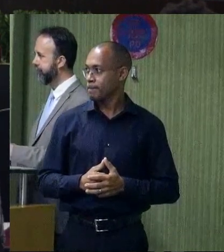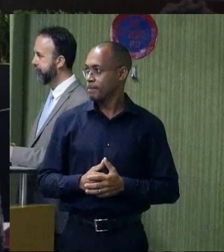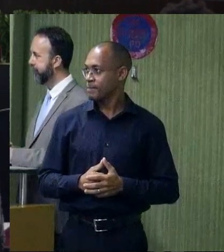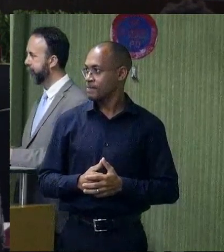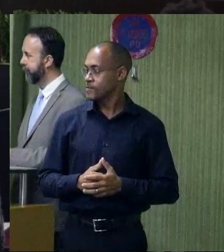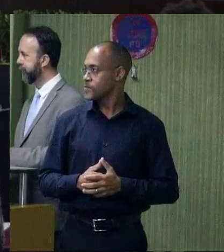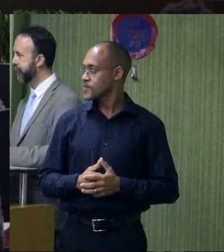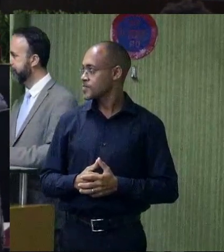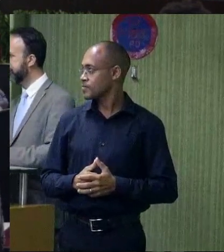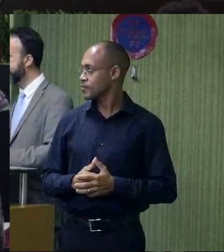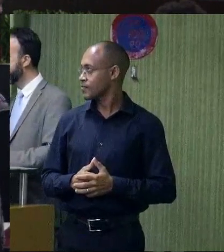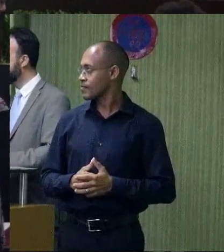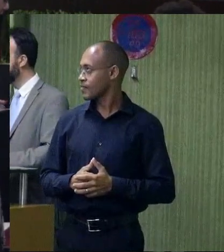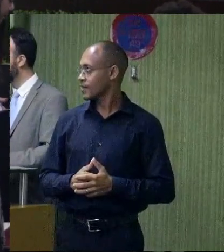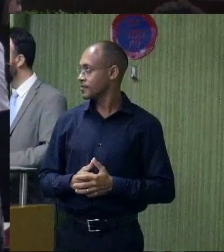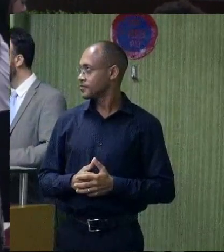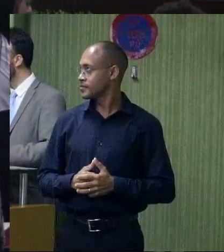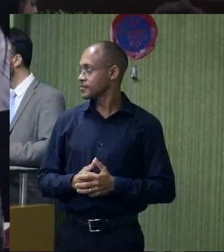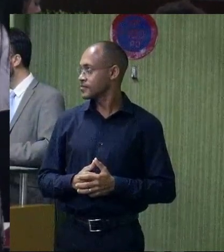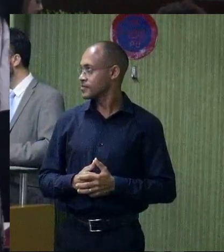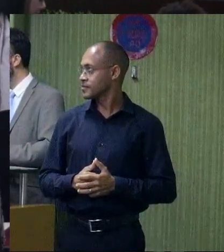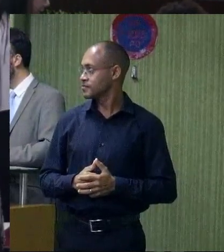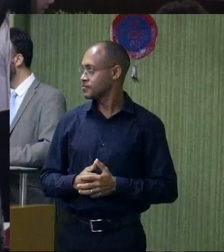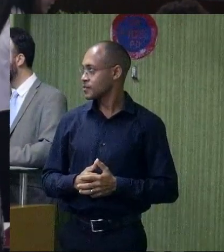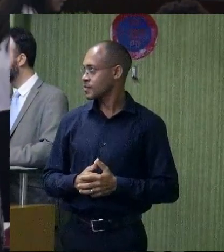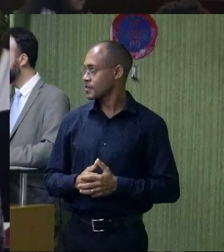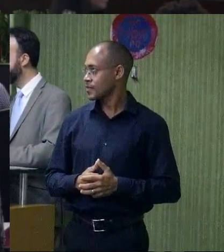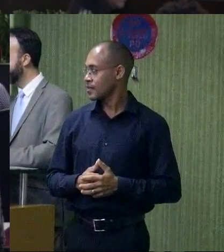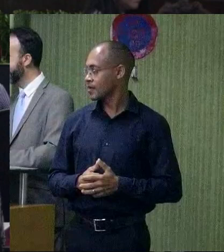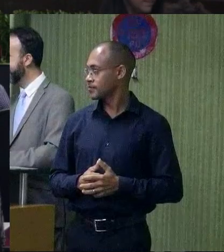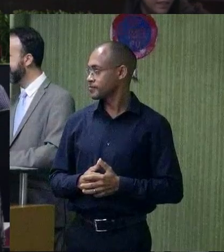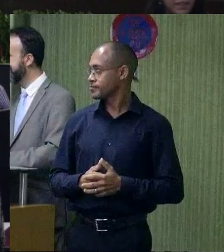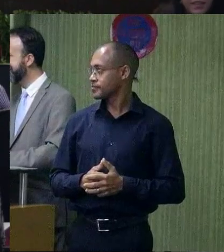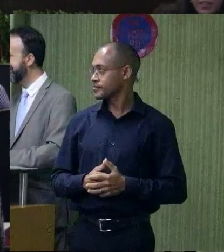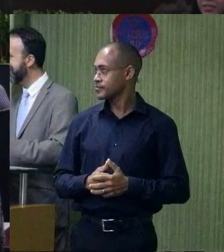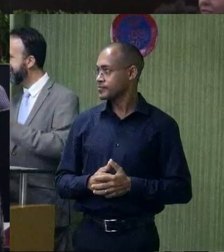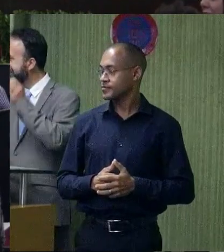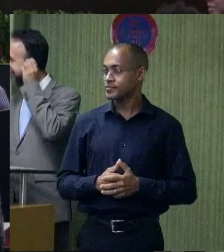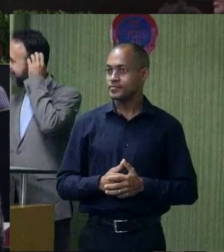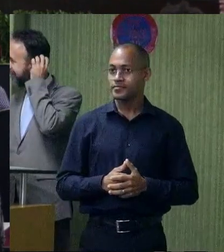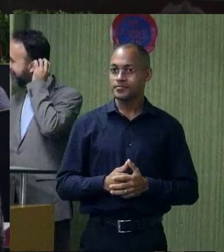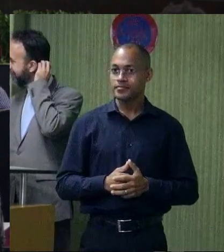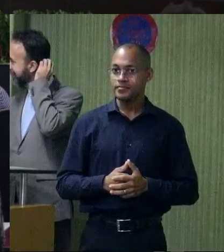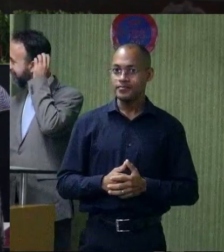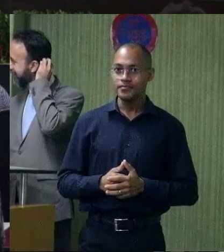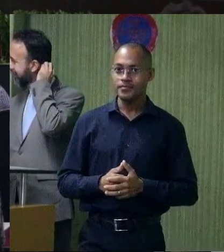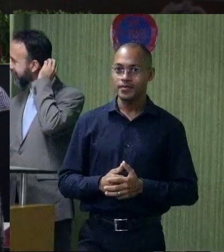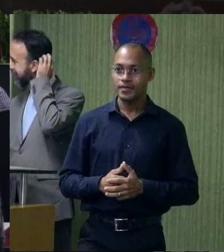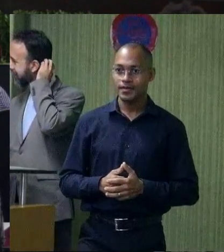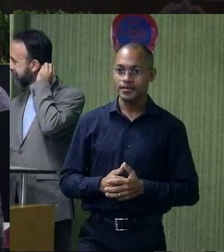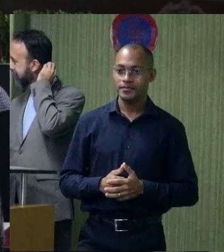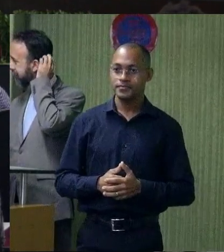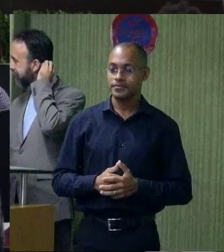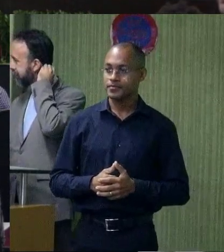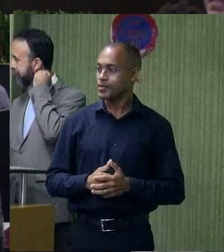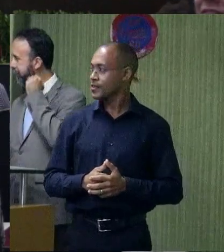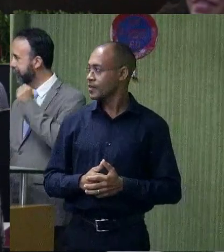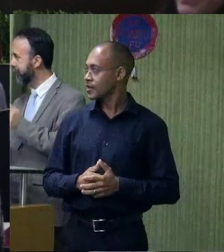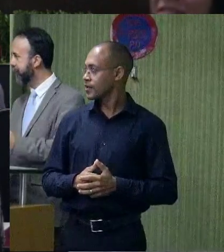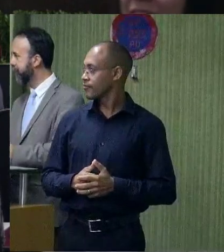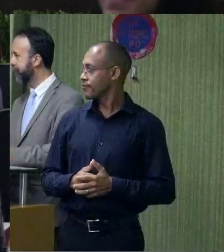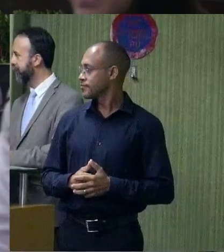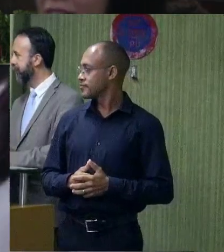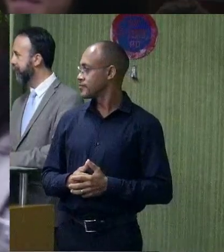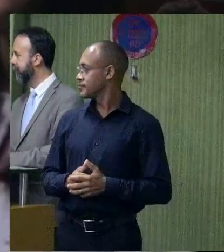a sacolinha é ó mais outra gafe tá vendo Isabela é aqui a gente trouxe um um Mimo aqui